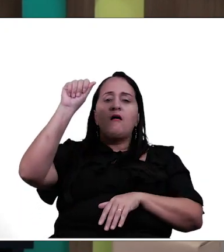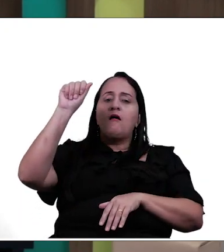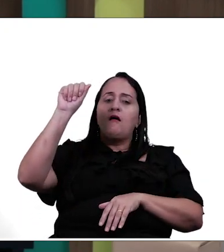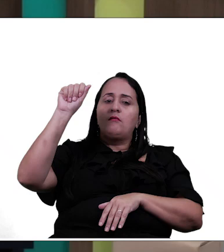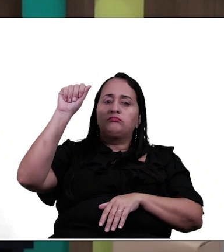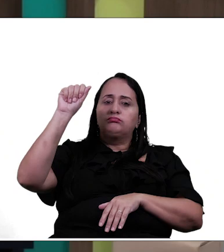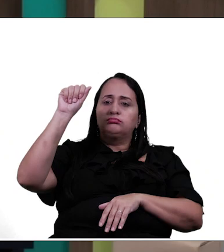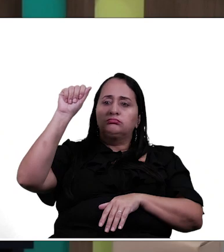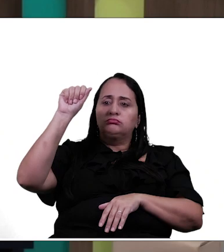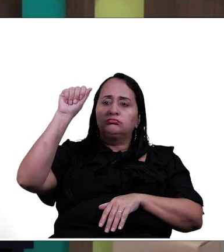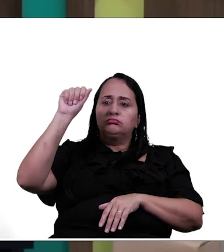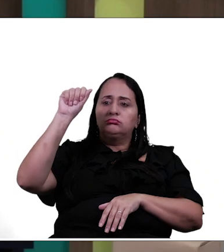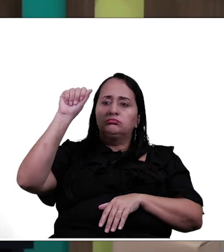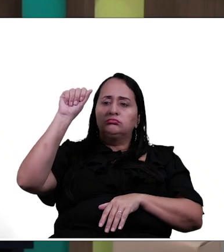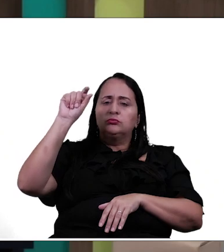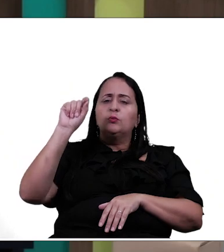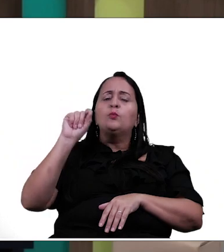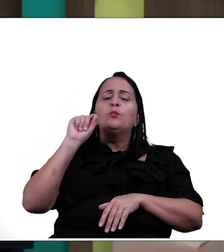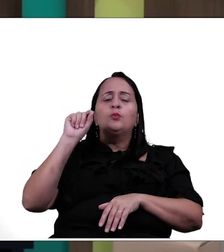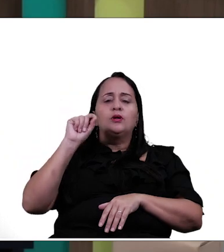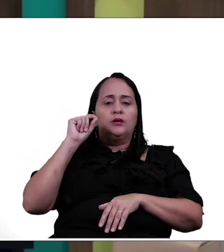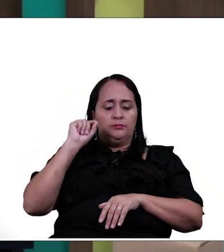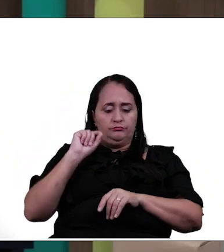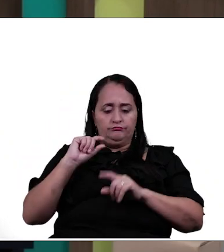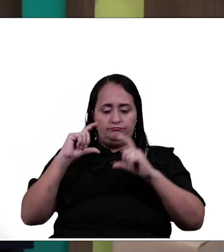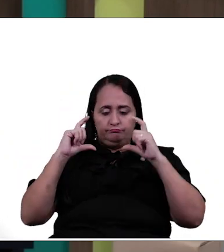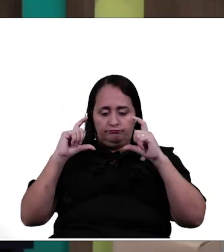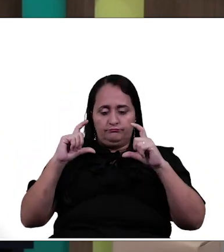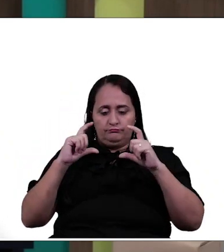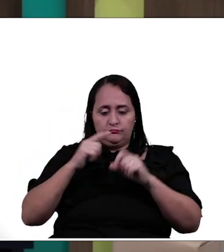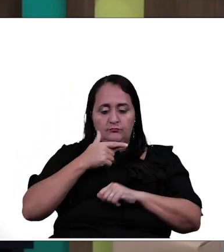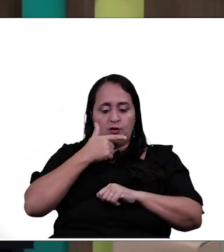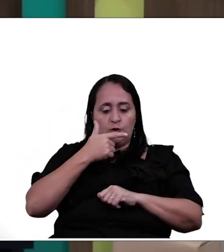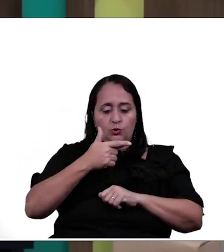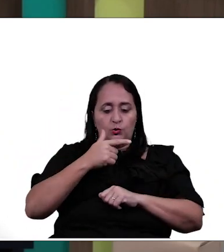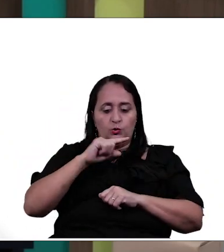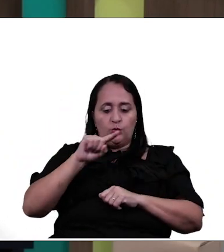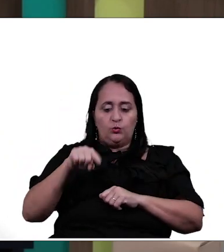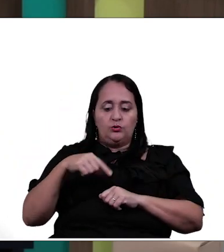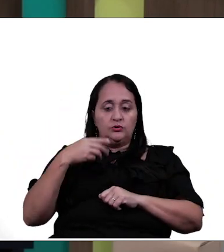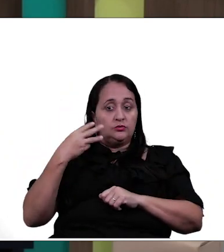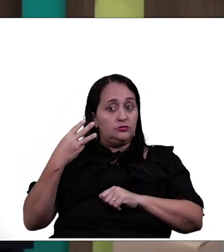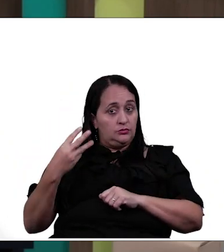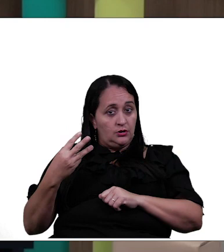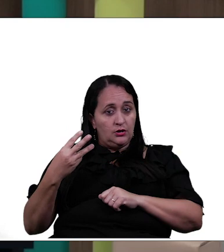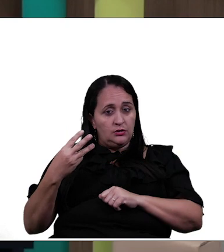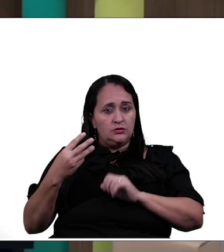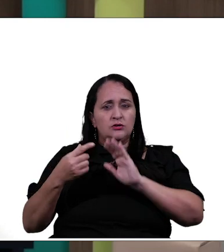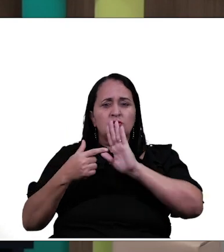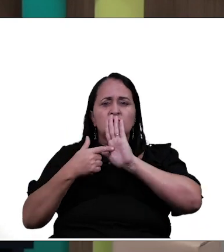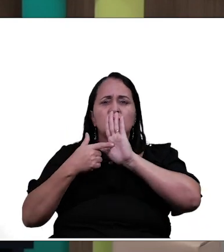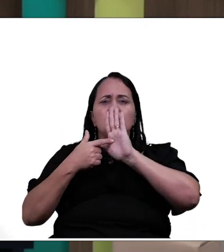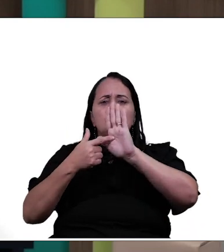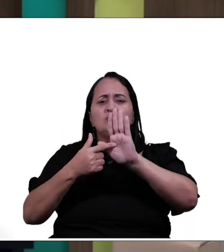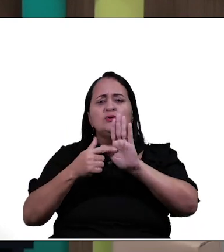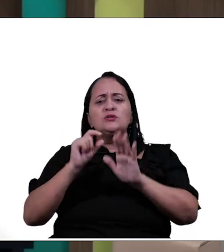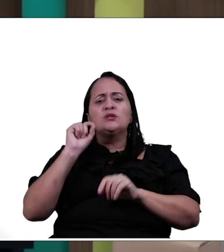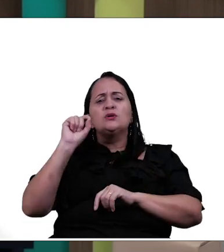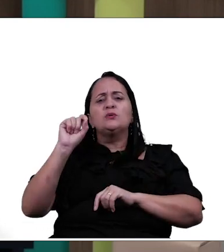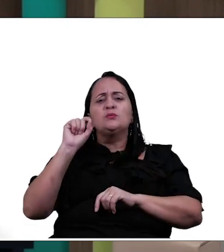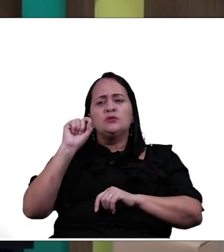Olha, eu pego até o primeiro do período. E quem não está no período é o número 1.